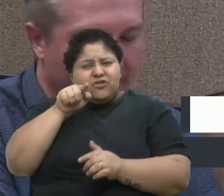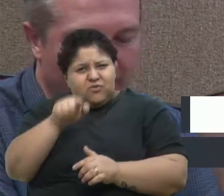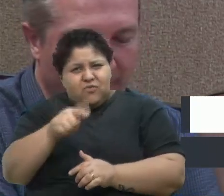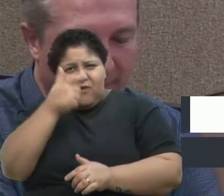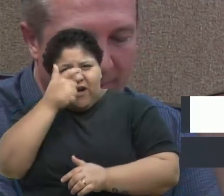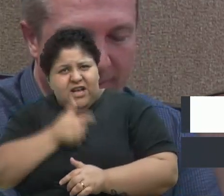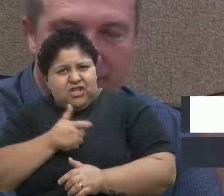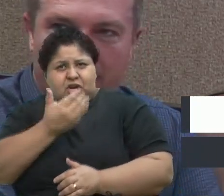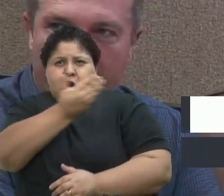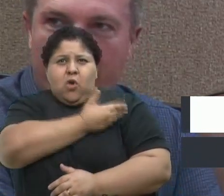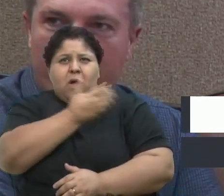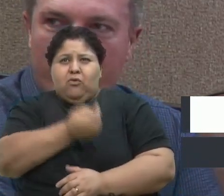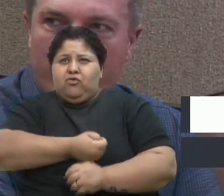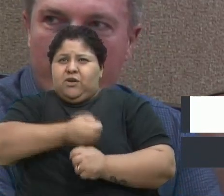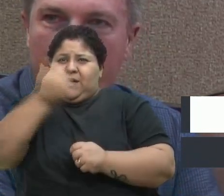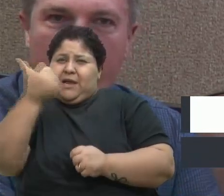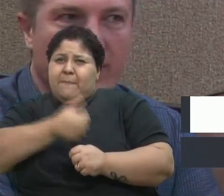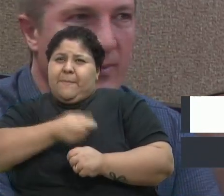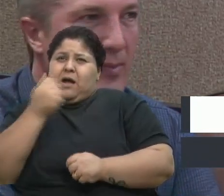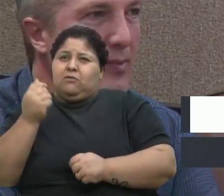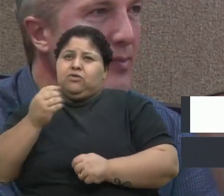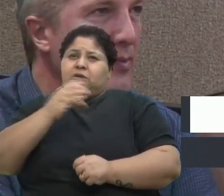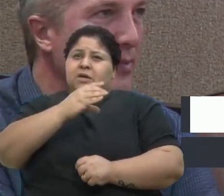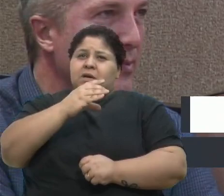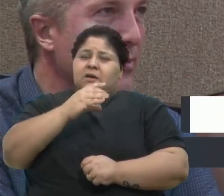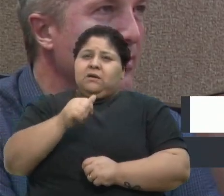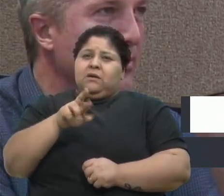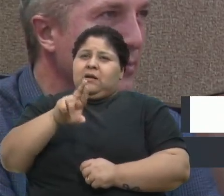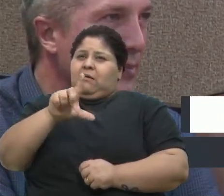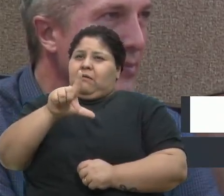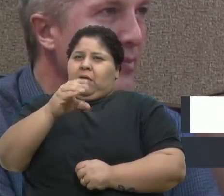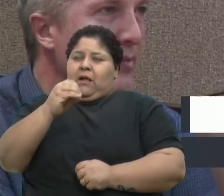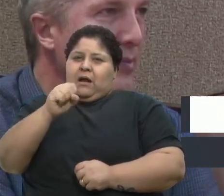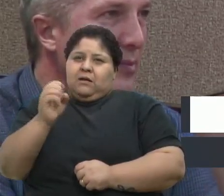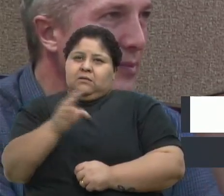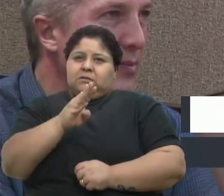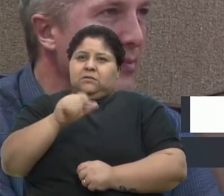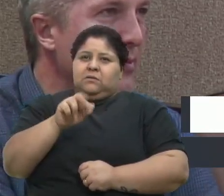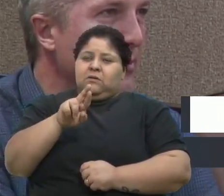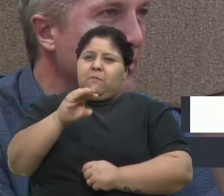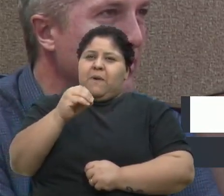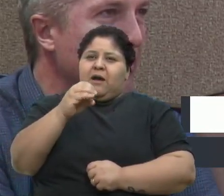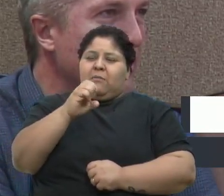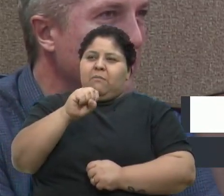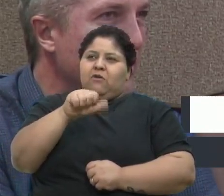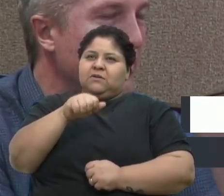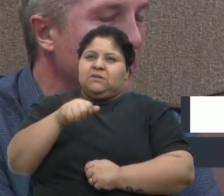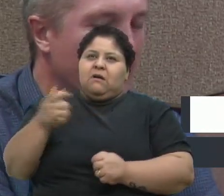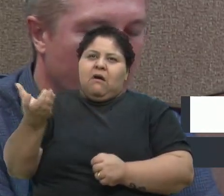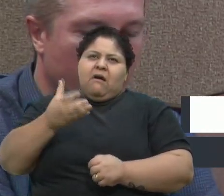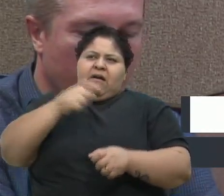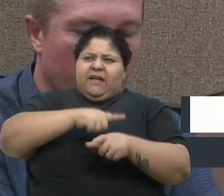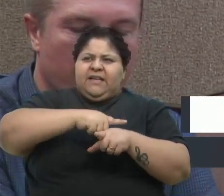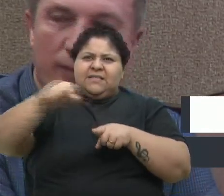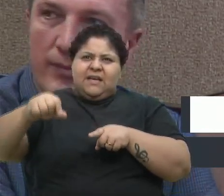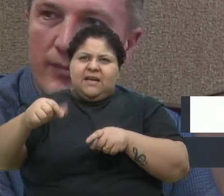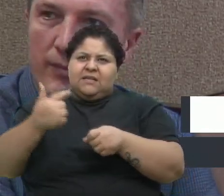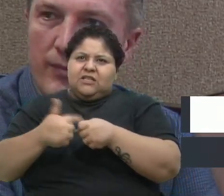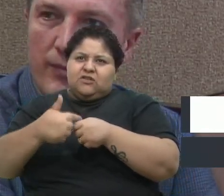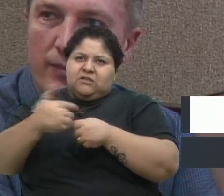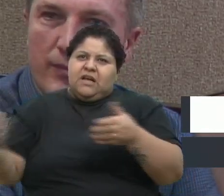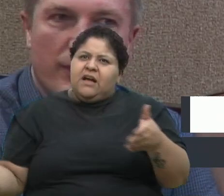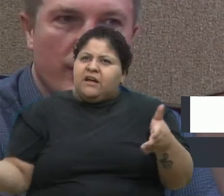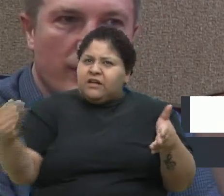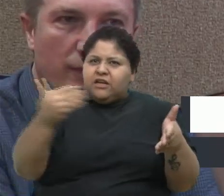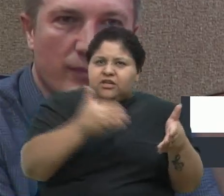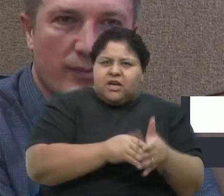Carlos Barbosa, IP, quer sair de noite, com chuva, com frio, com buraco na estrada, para ir ficar lá à noite assistindo uma aula?